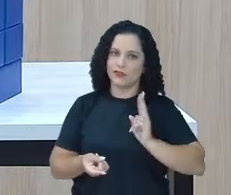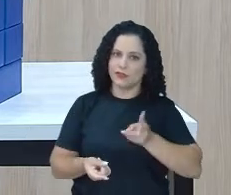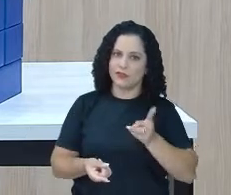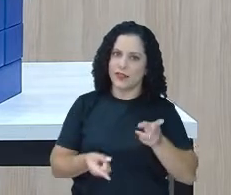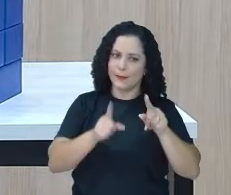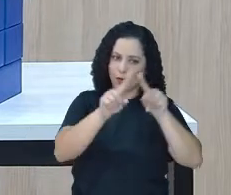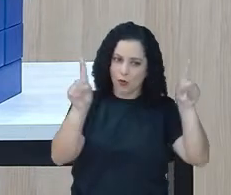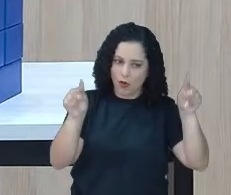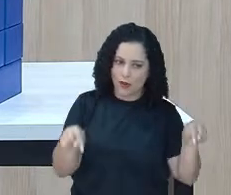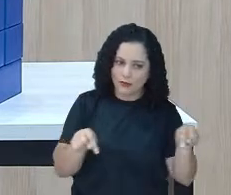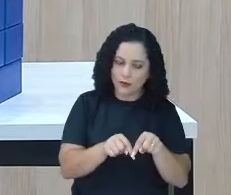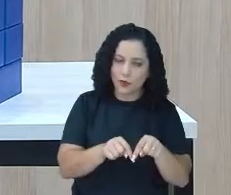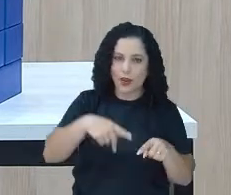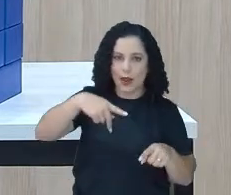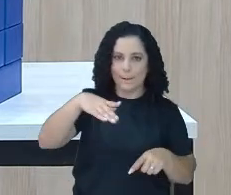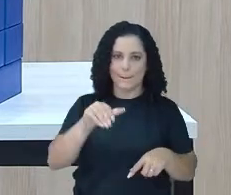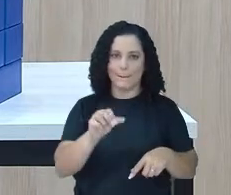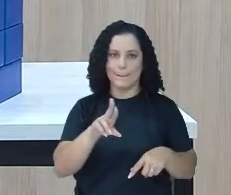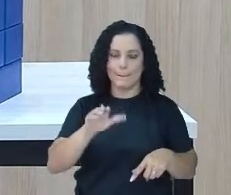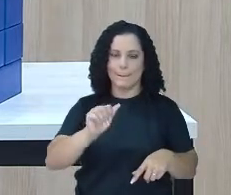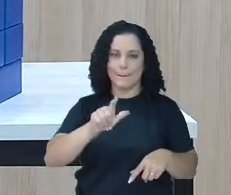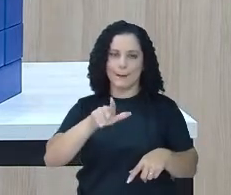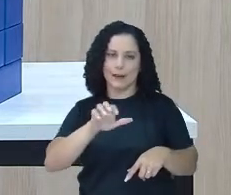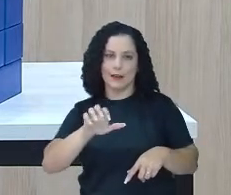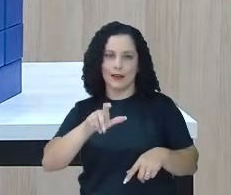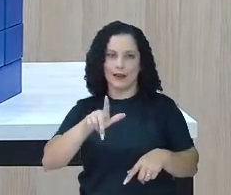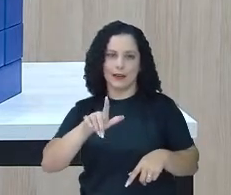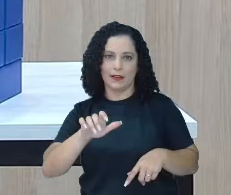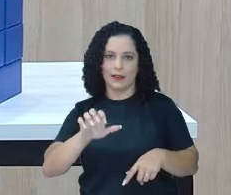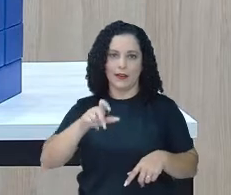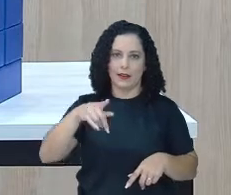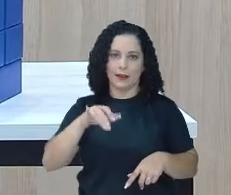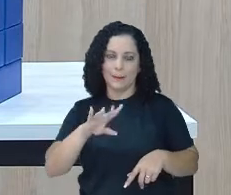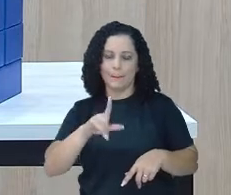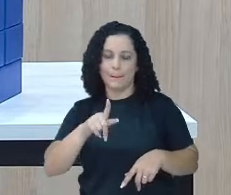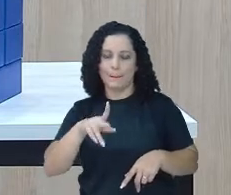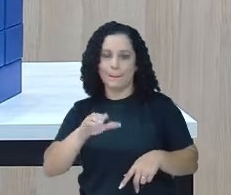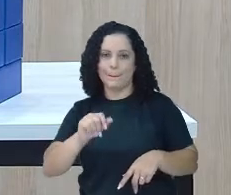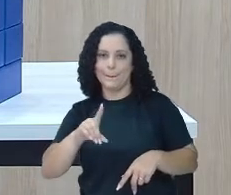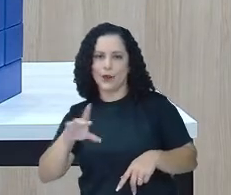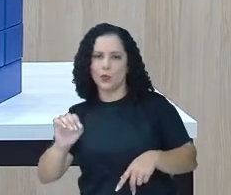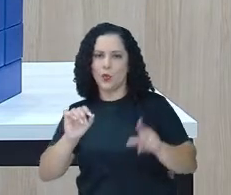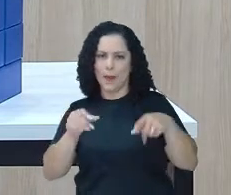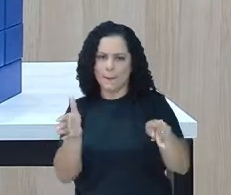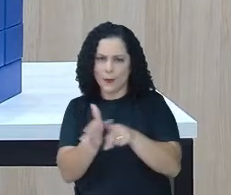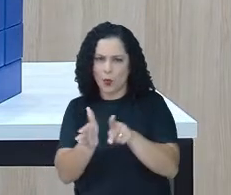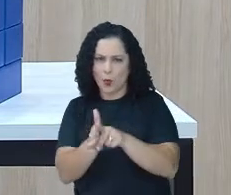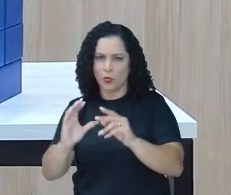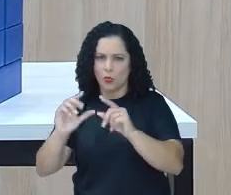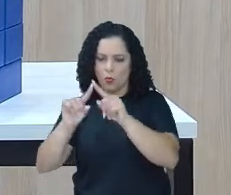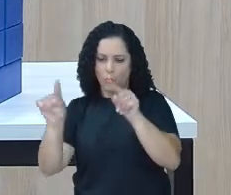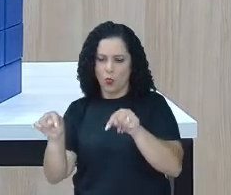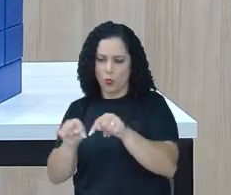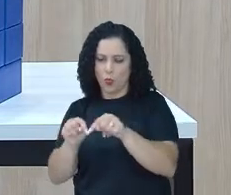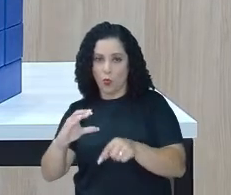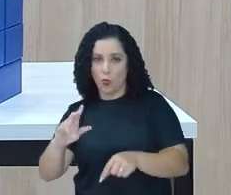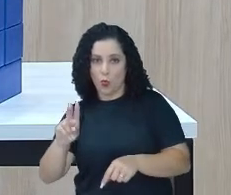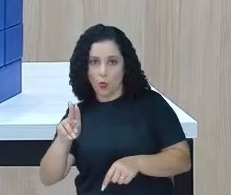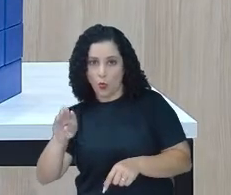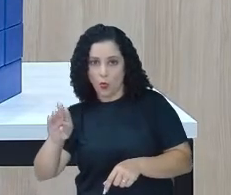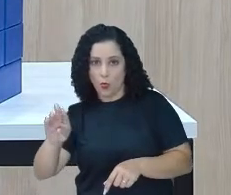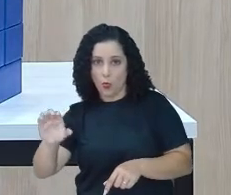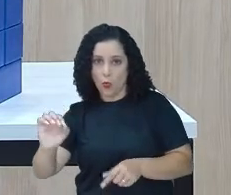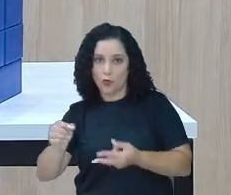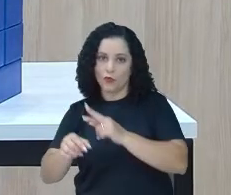de paralelepípedo, vai ser um cubo, não é, gente? Então, a gente já começa a perceber que essas relações aí